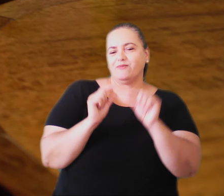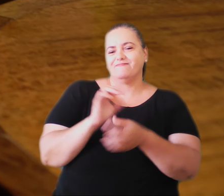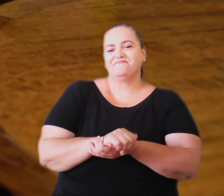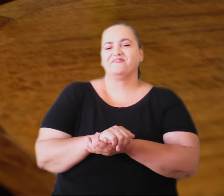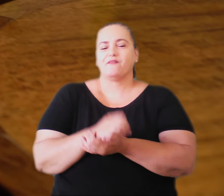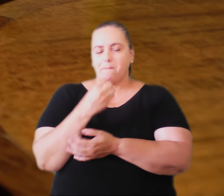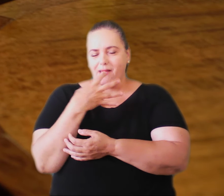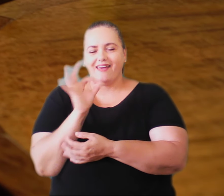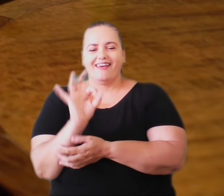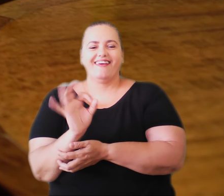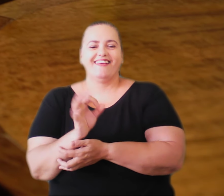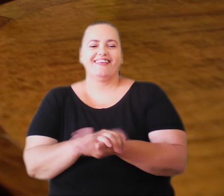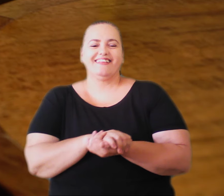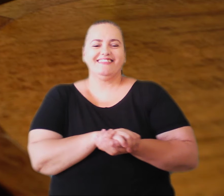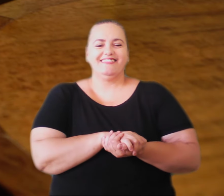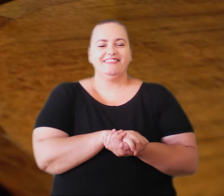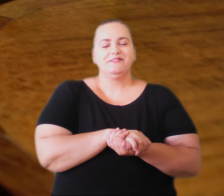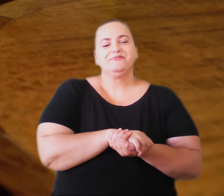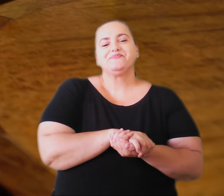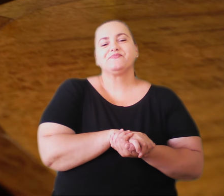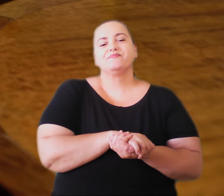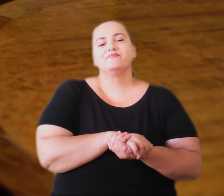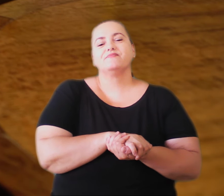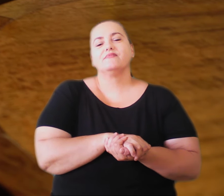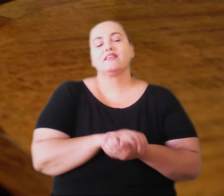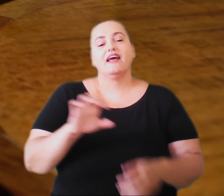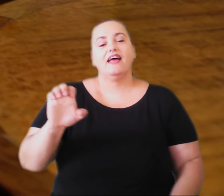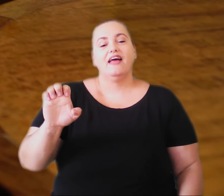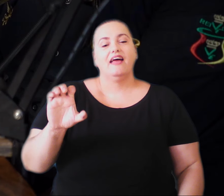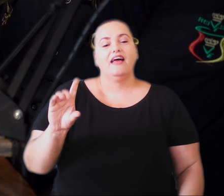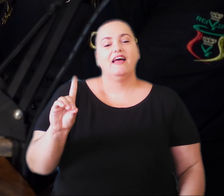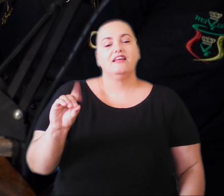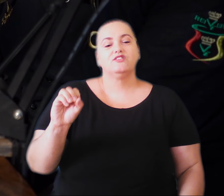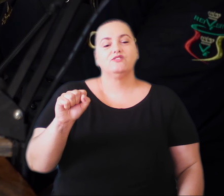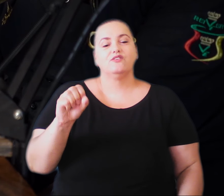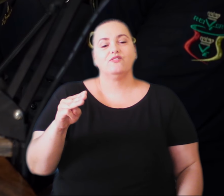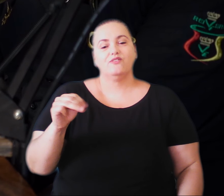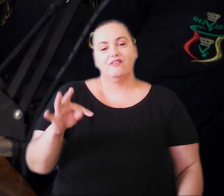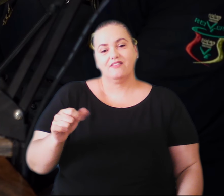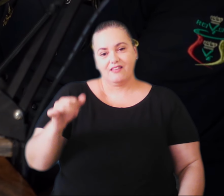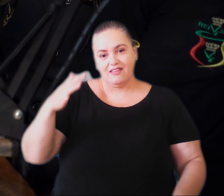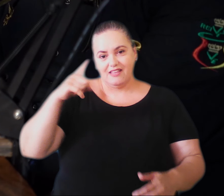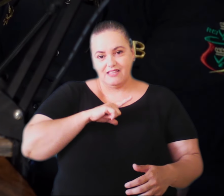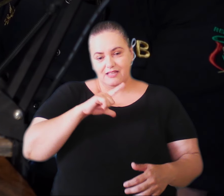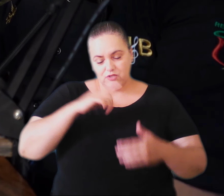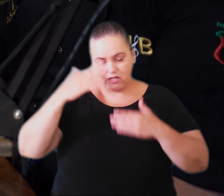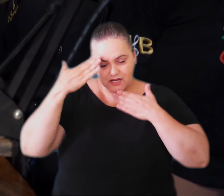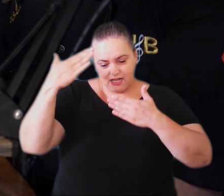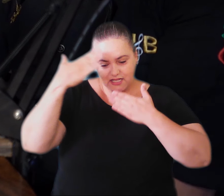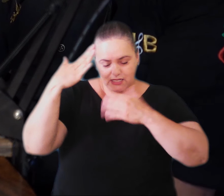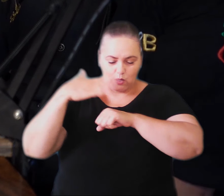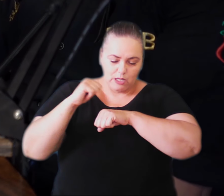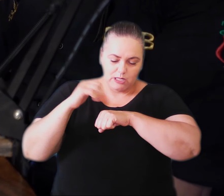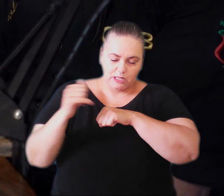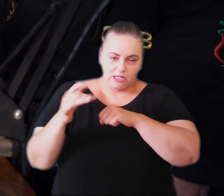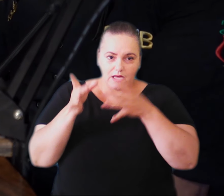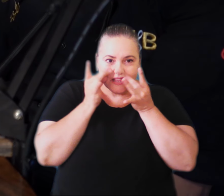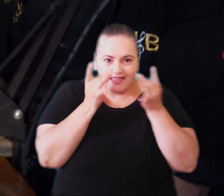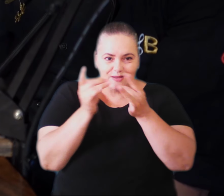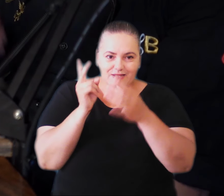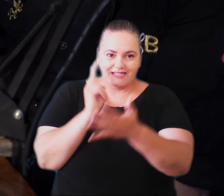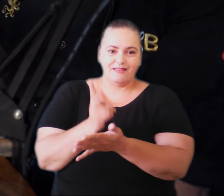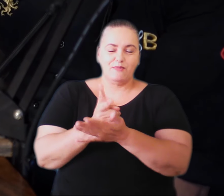bem, doutor. Ficou bem mesmo. Doutor Edson Dutra, então, em nome do Chiquito e Bordoneio, nós temos que só te agradecer o carinho, a tua atenção, como sempre.